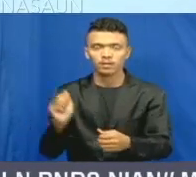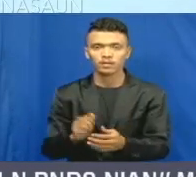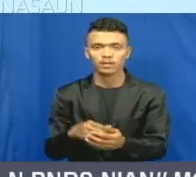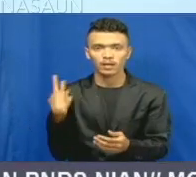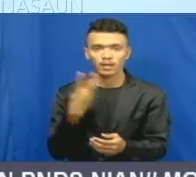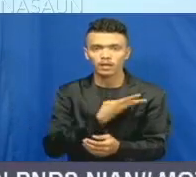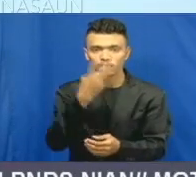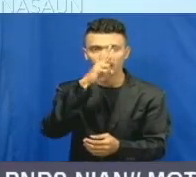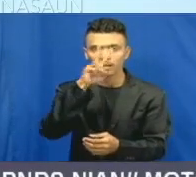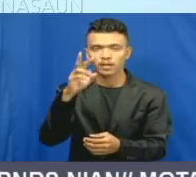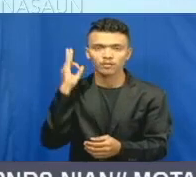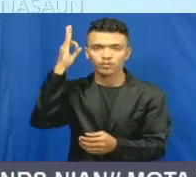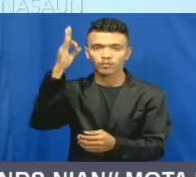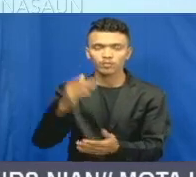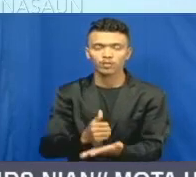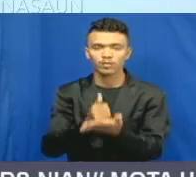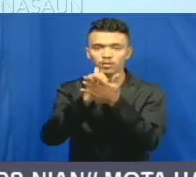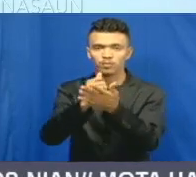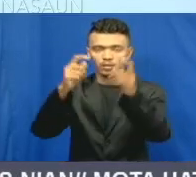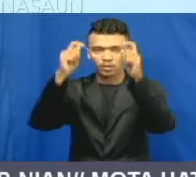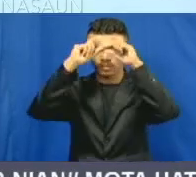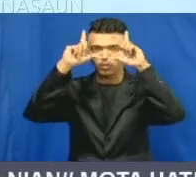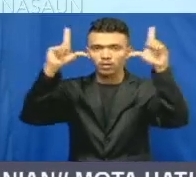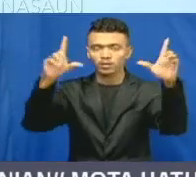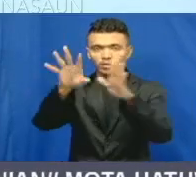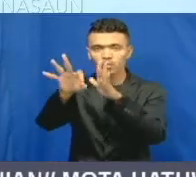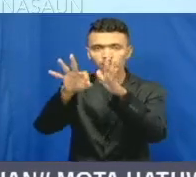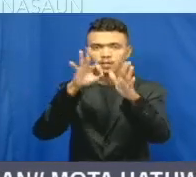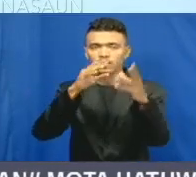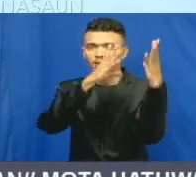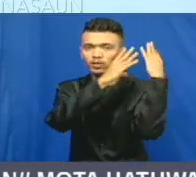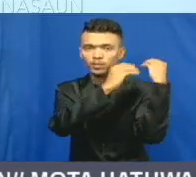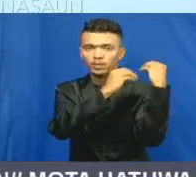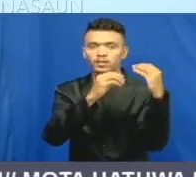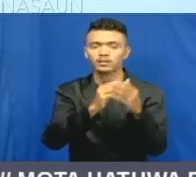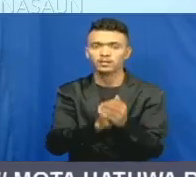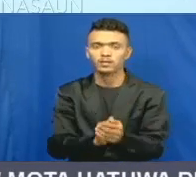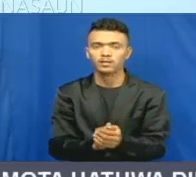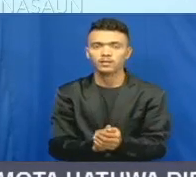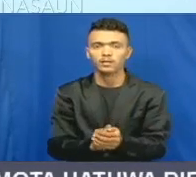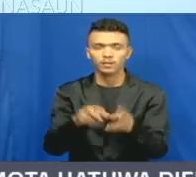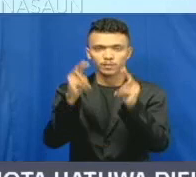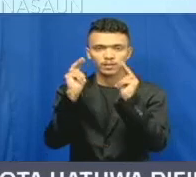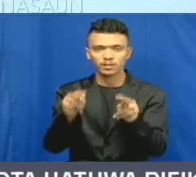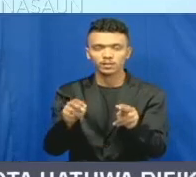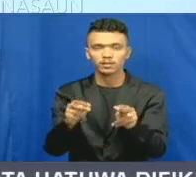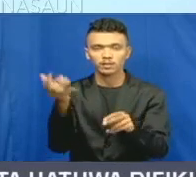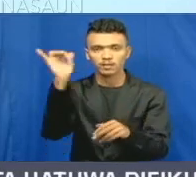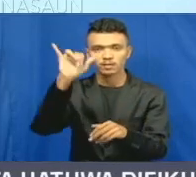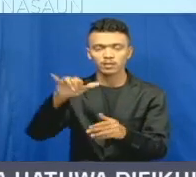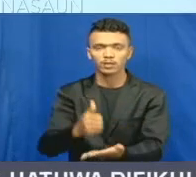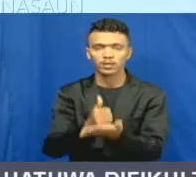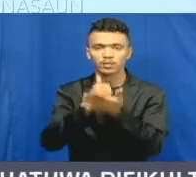ami hare ba oin atu azura Timor-Leste, ho dihetan experiência no esperto necessário sira atu